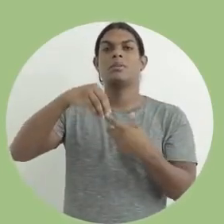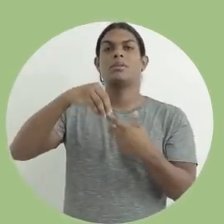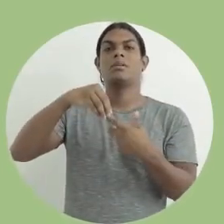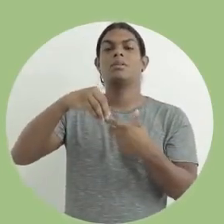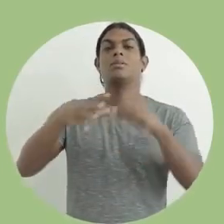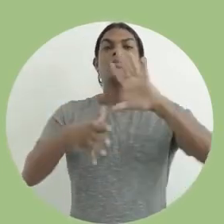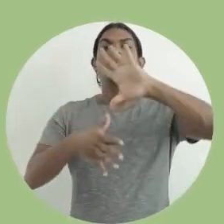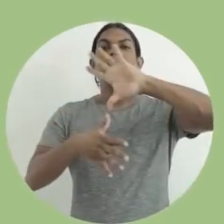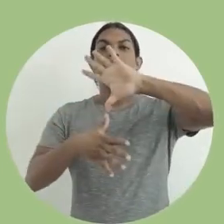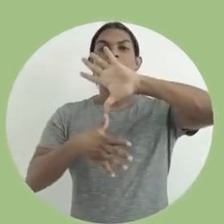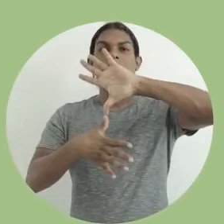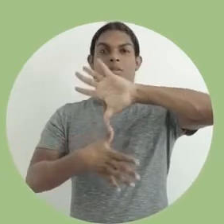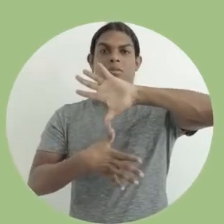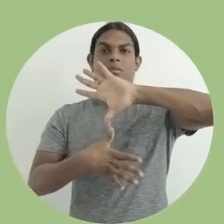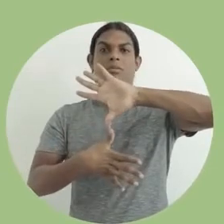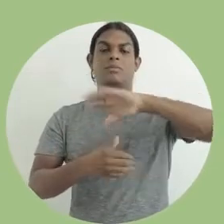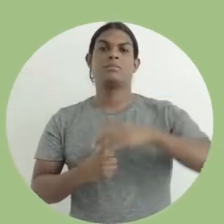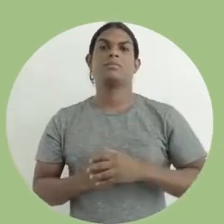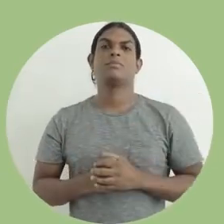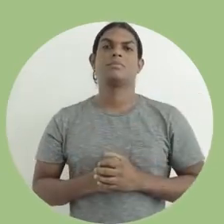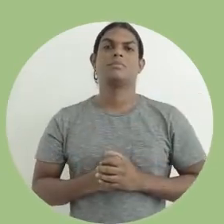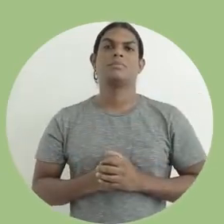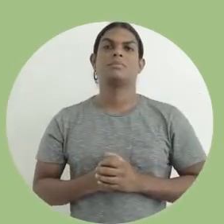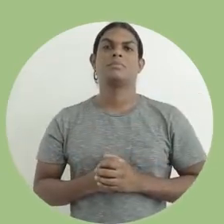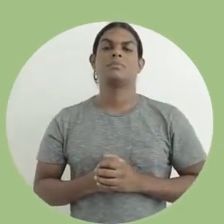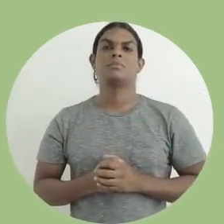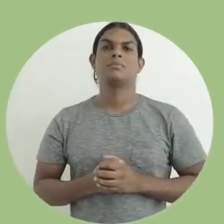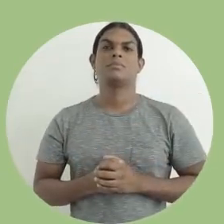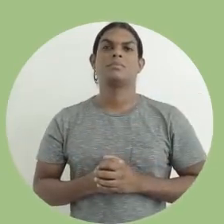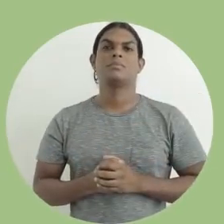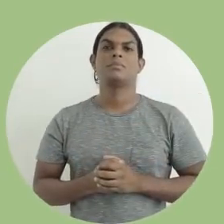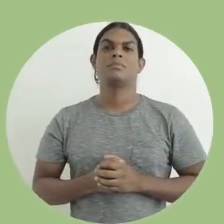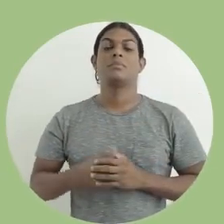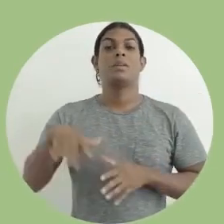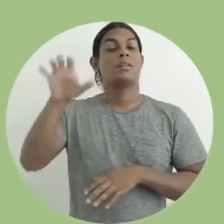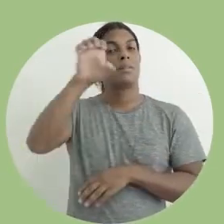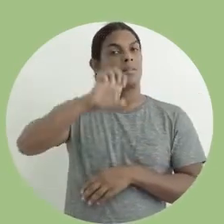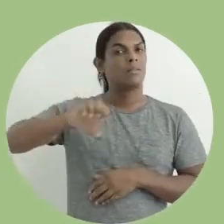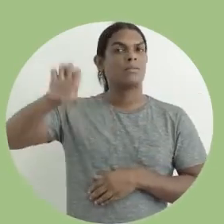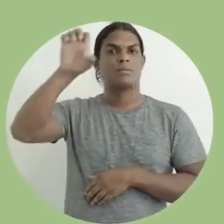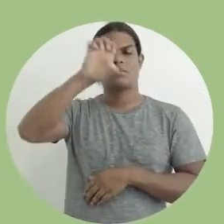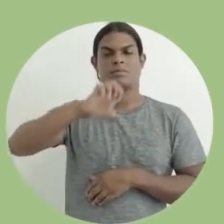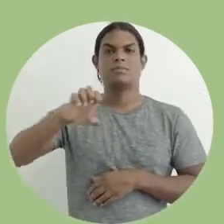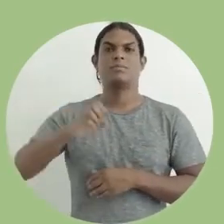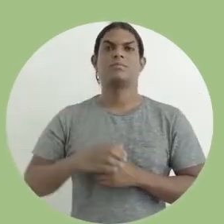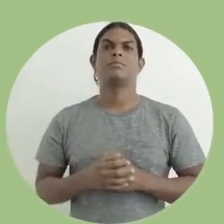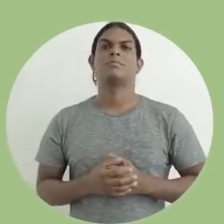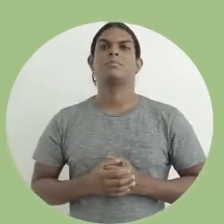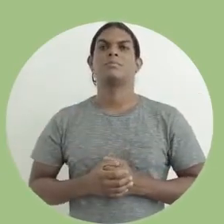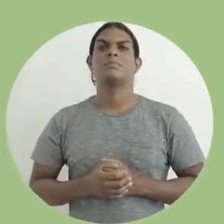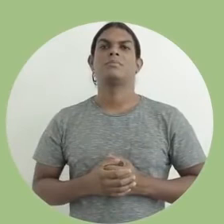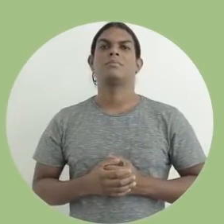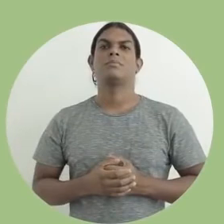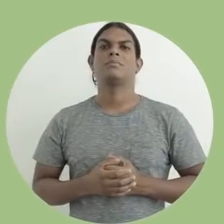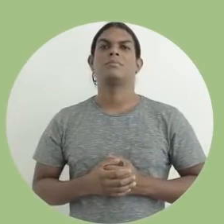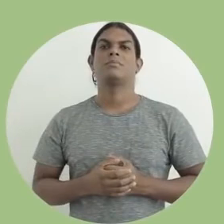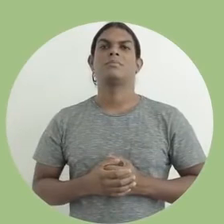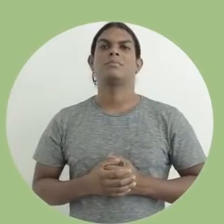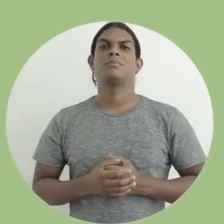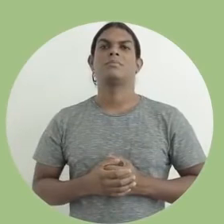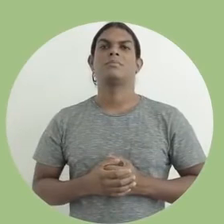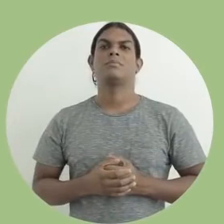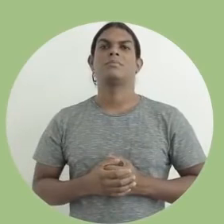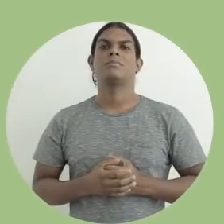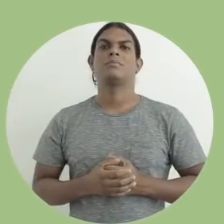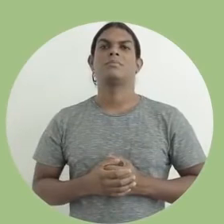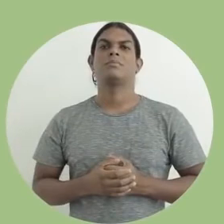A União Europeia tem suas origens na Comunidade Europeia do Carvão e do Aço e na Comunidade Econômica Europeia. À esquerda